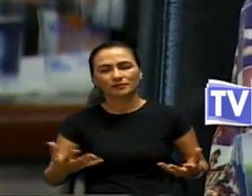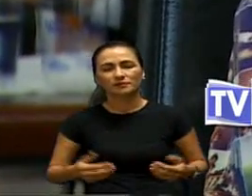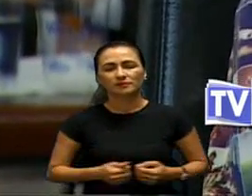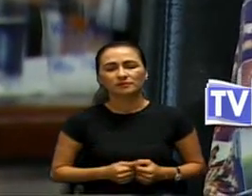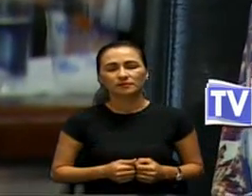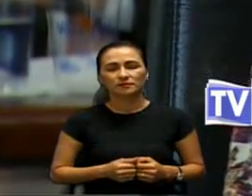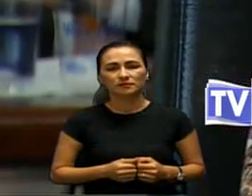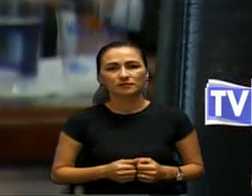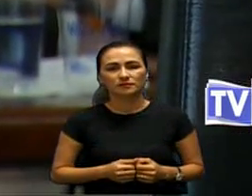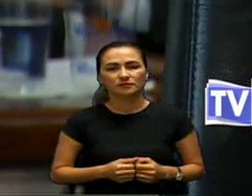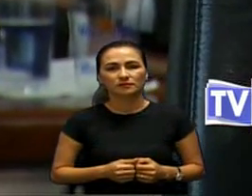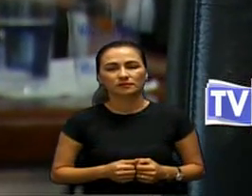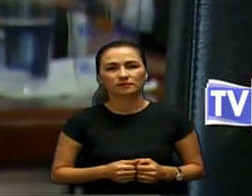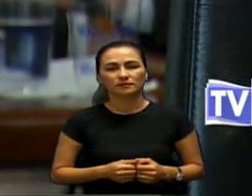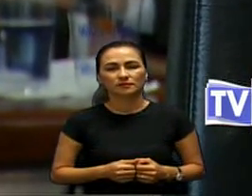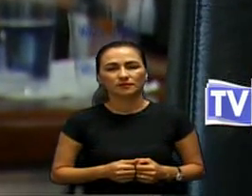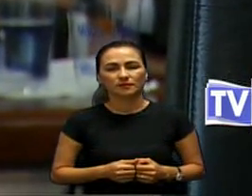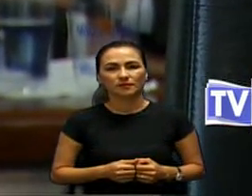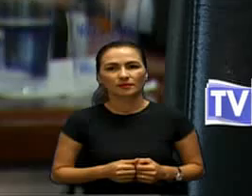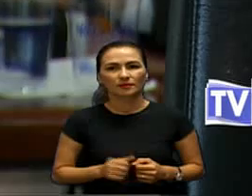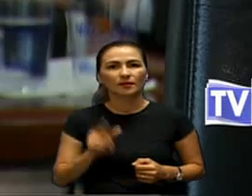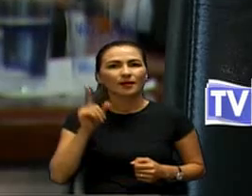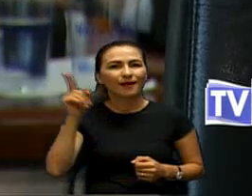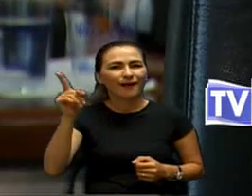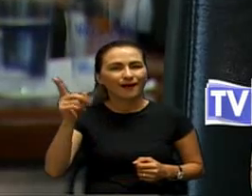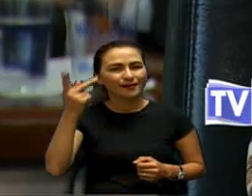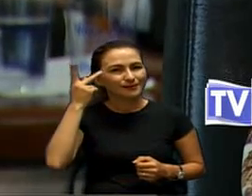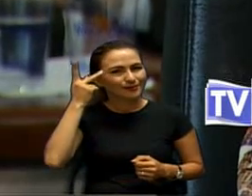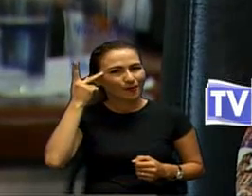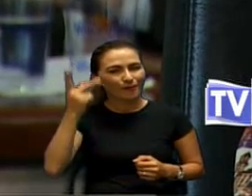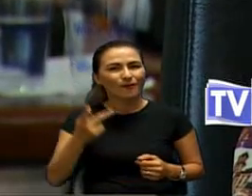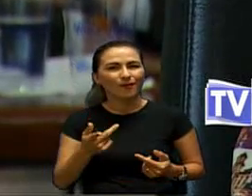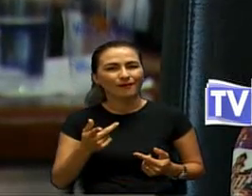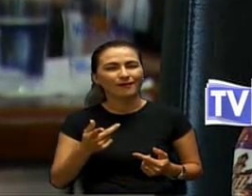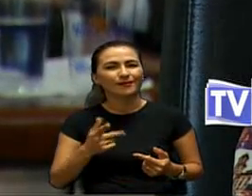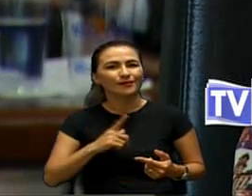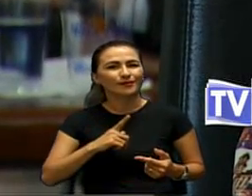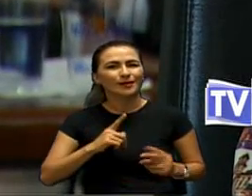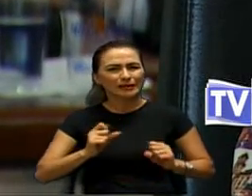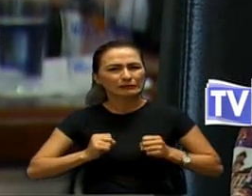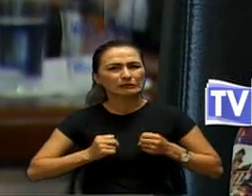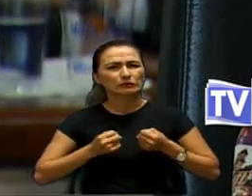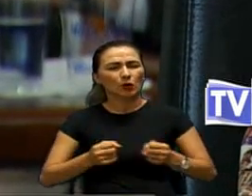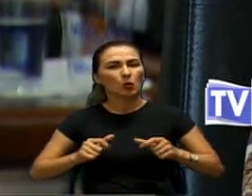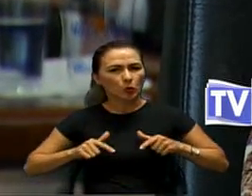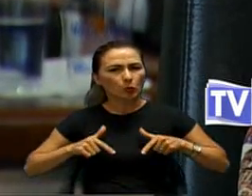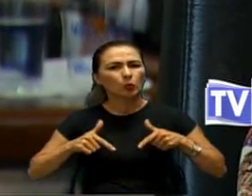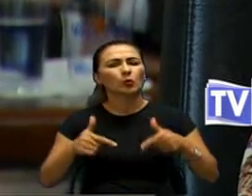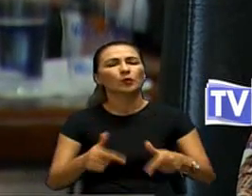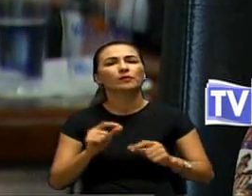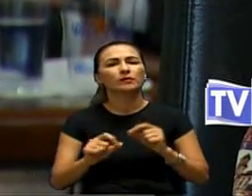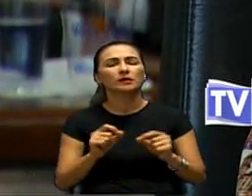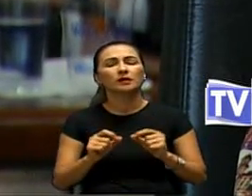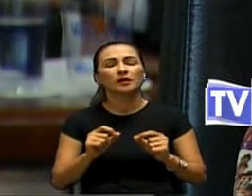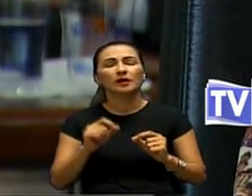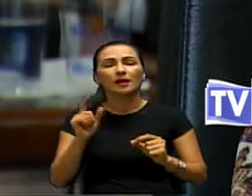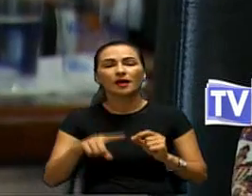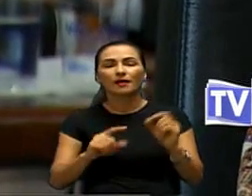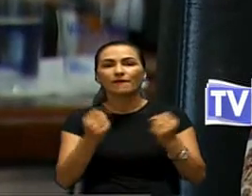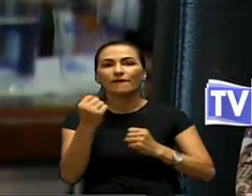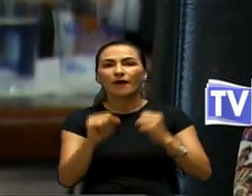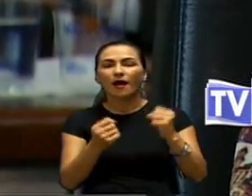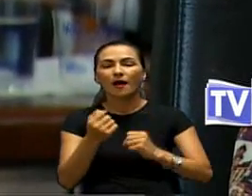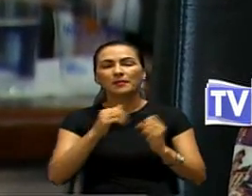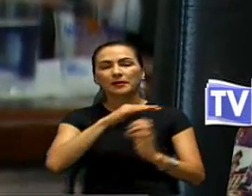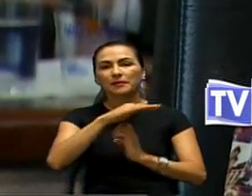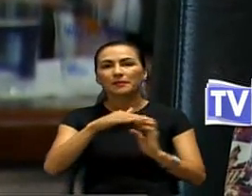era para as empresas de bebida, refrigerantes, que entram, tem escritórios e mais escritórios